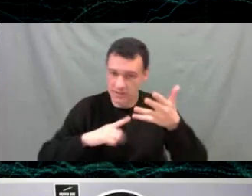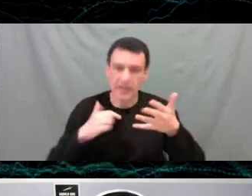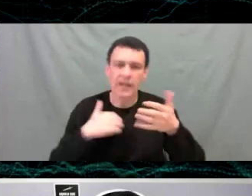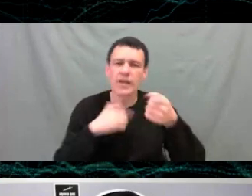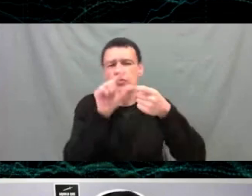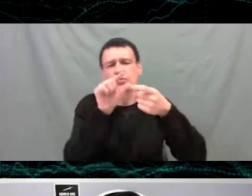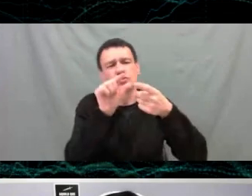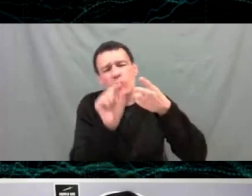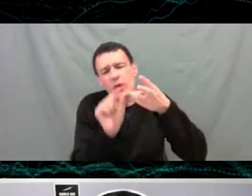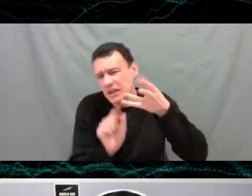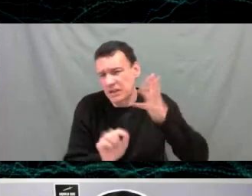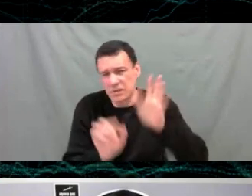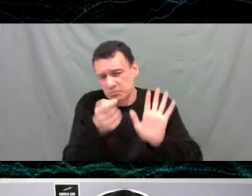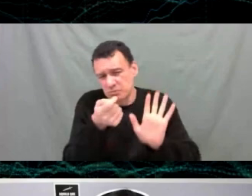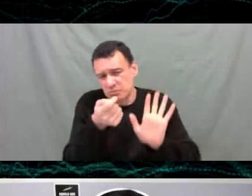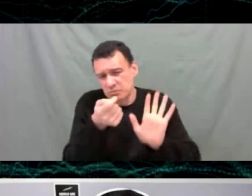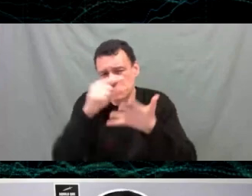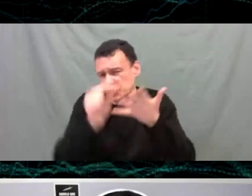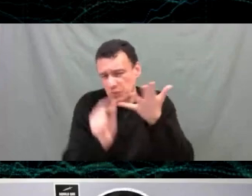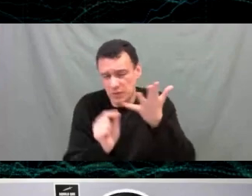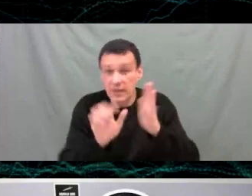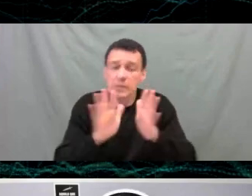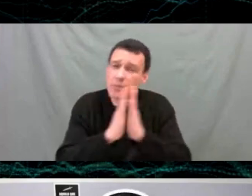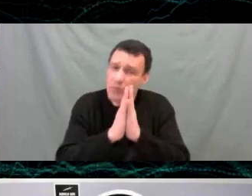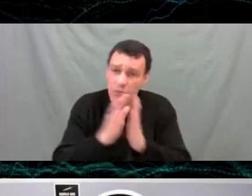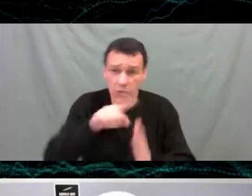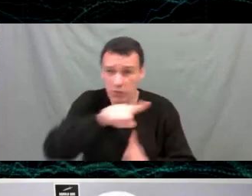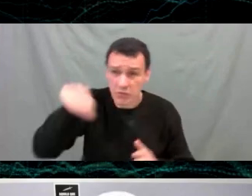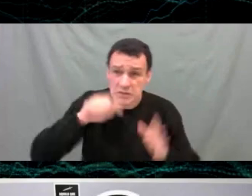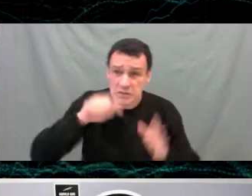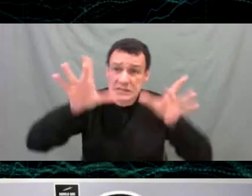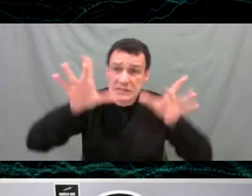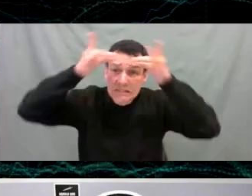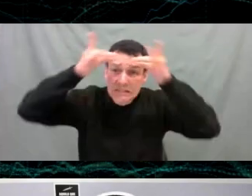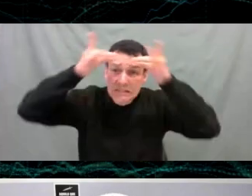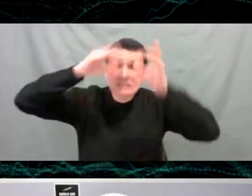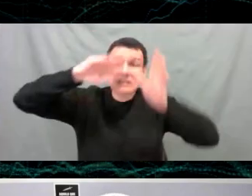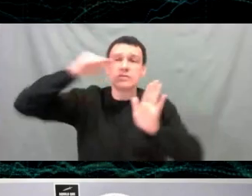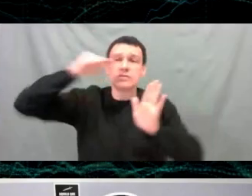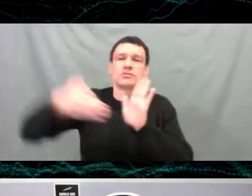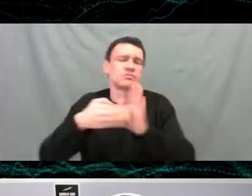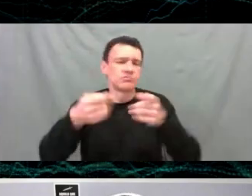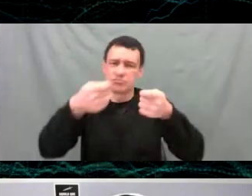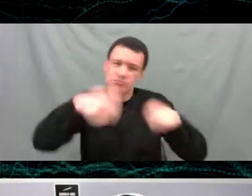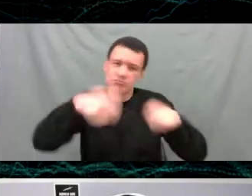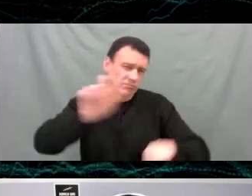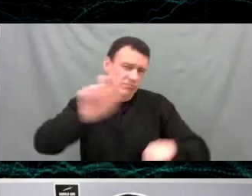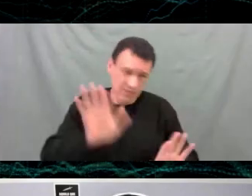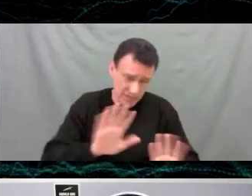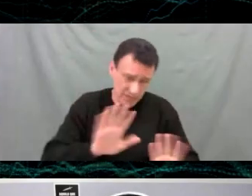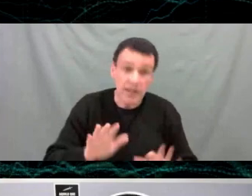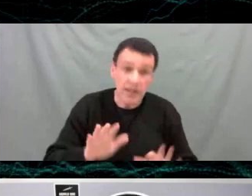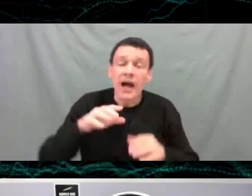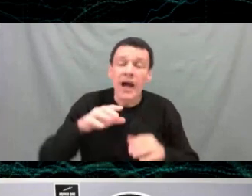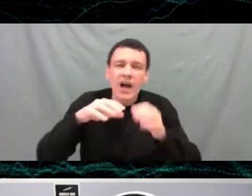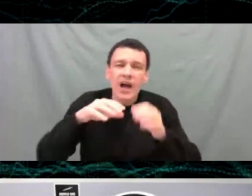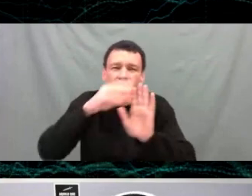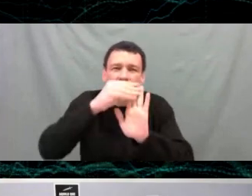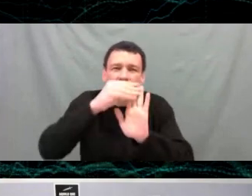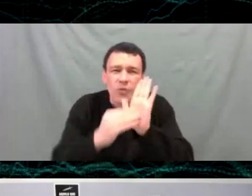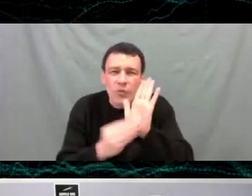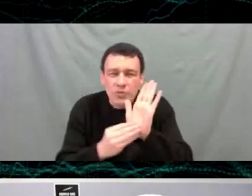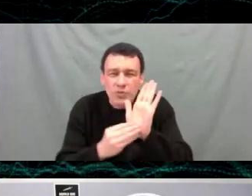se preocupem em gravar isso agora, porque essa apresentação, esse conteúdo está aqui agora, eu vou subir lá pro repositório do